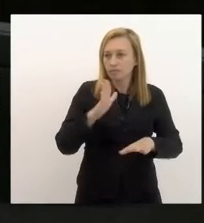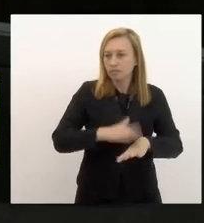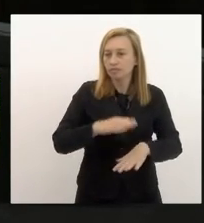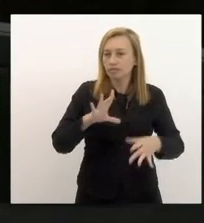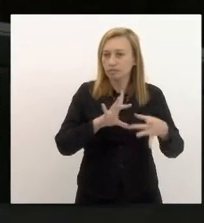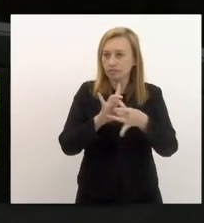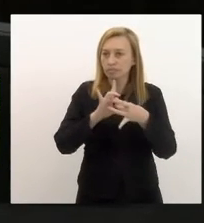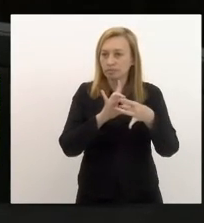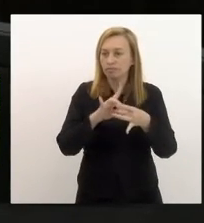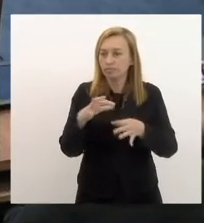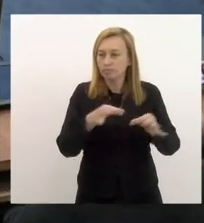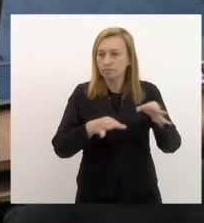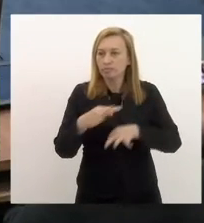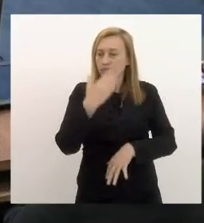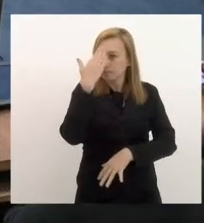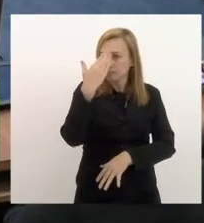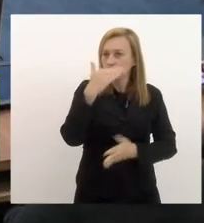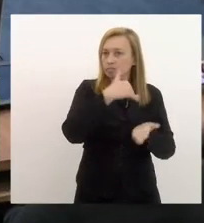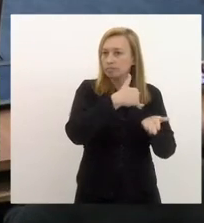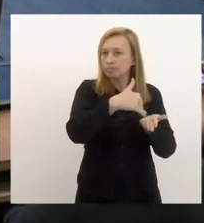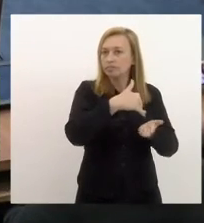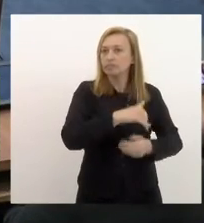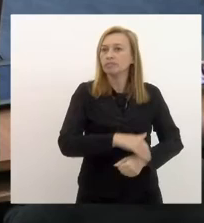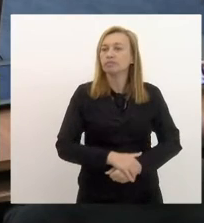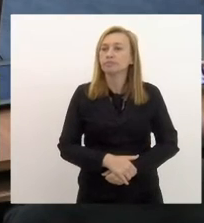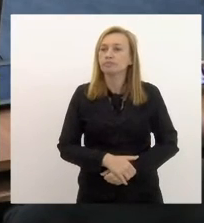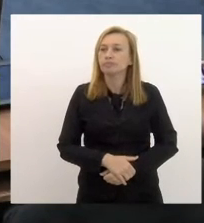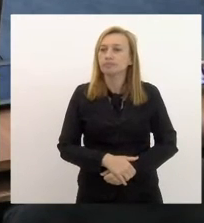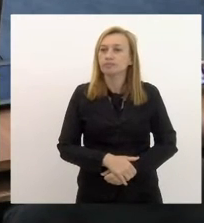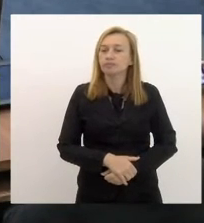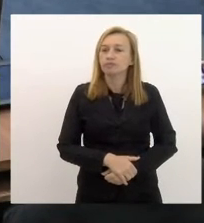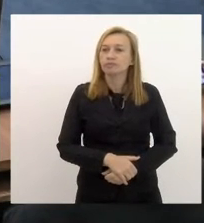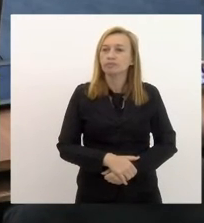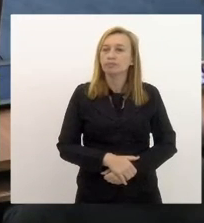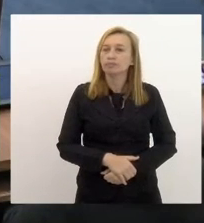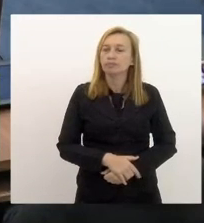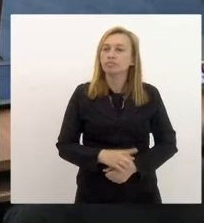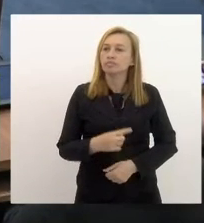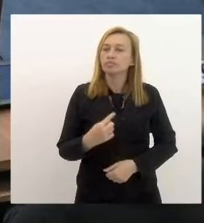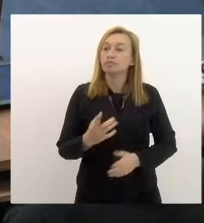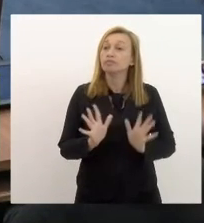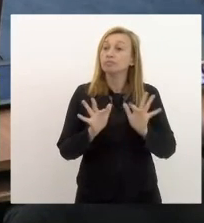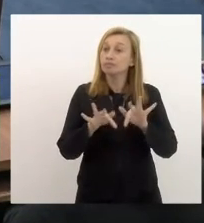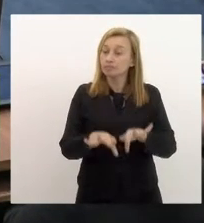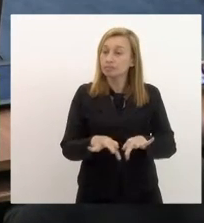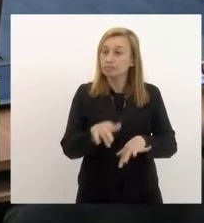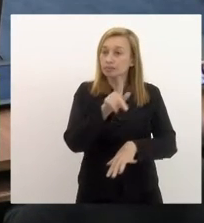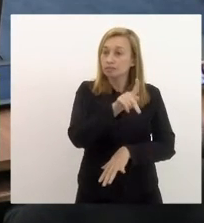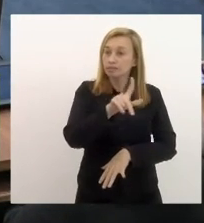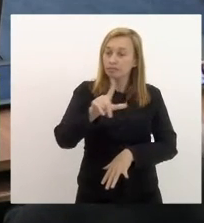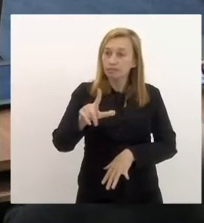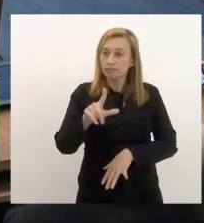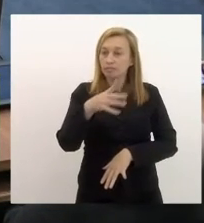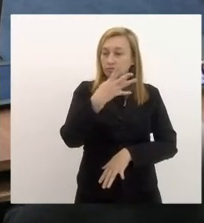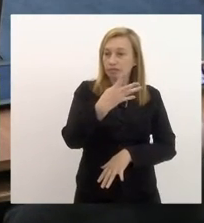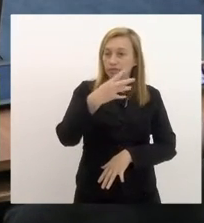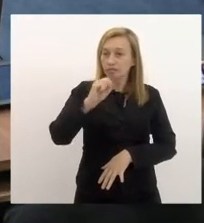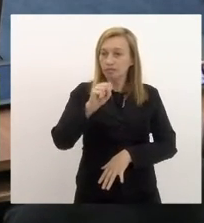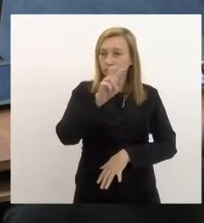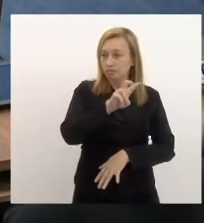o plano obrigado secretário vamos e concluindo o PL